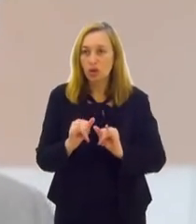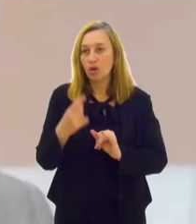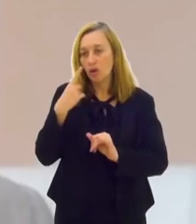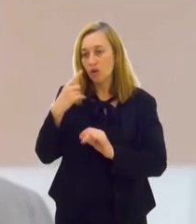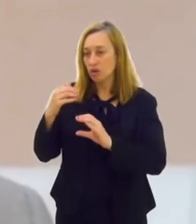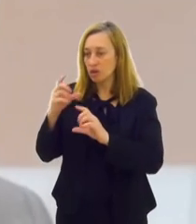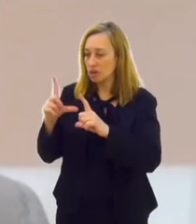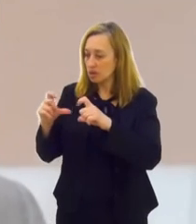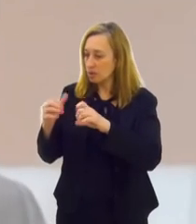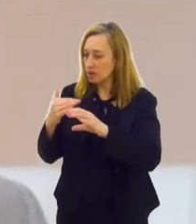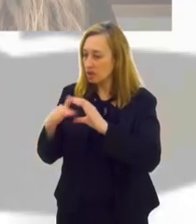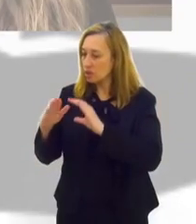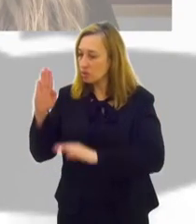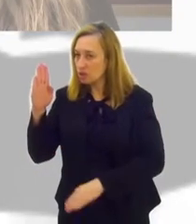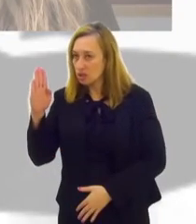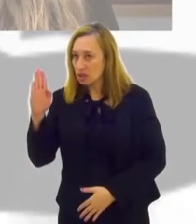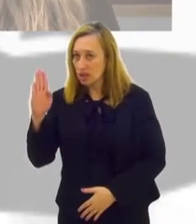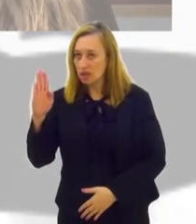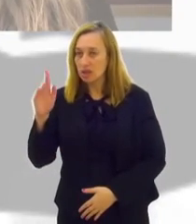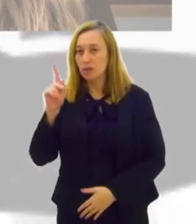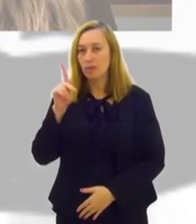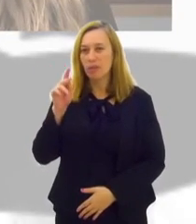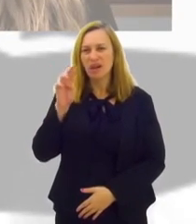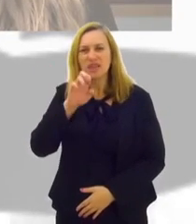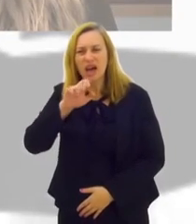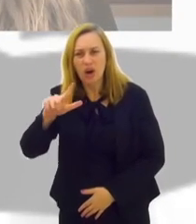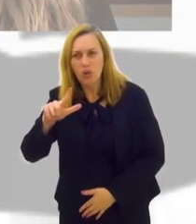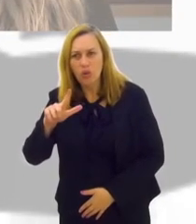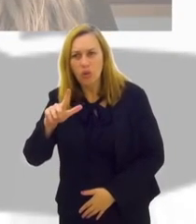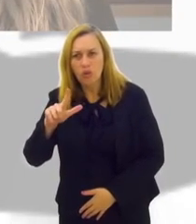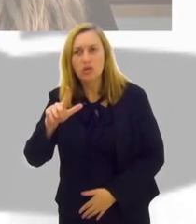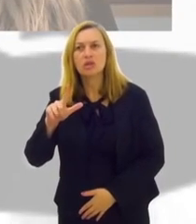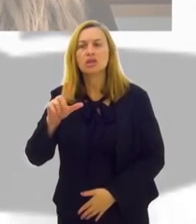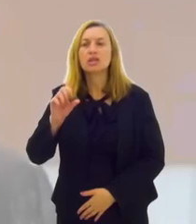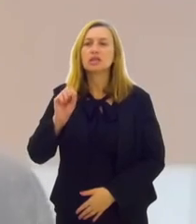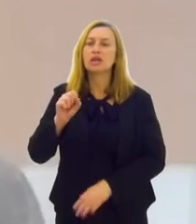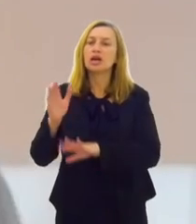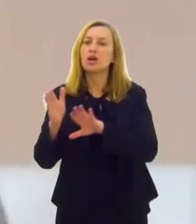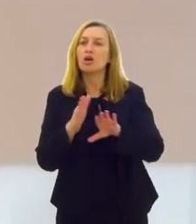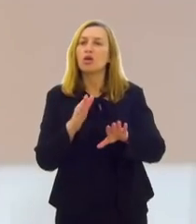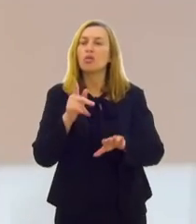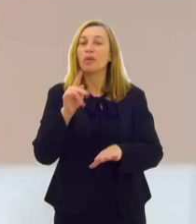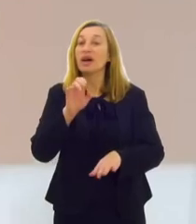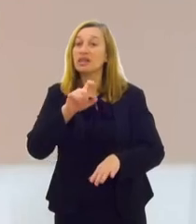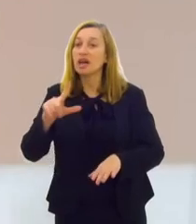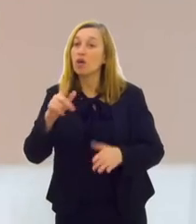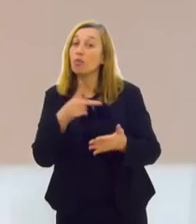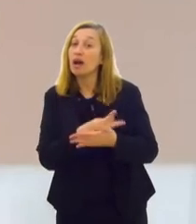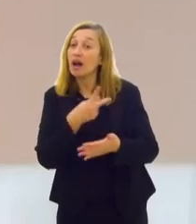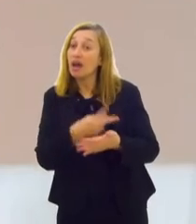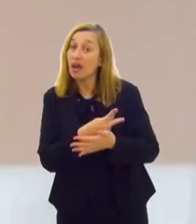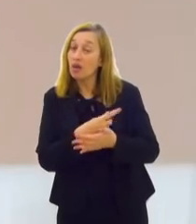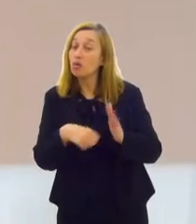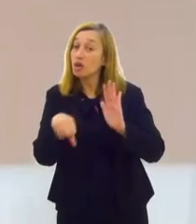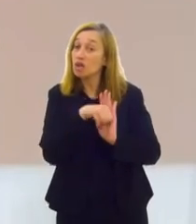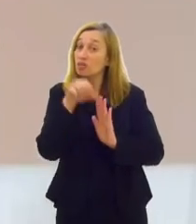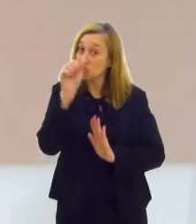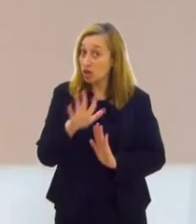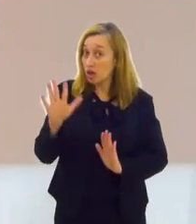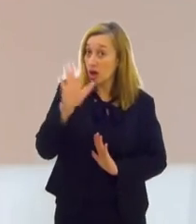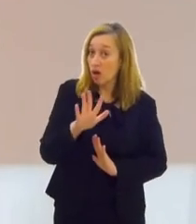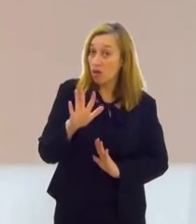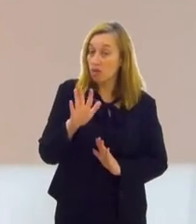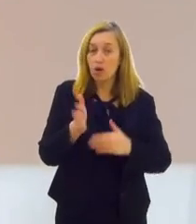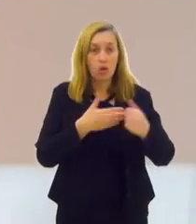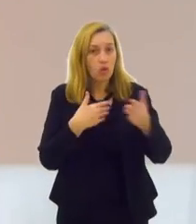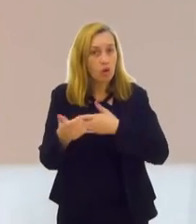publicaram esse print aqui do candidato, não É o achei isso na Pardal? internet. O Pardal é para irregularidades em geral.